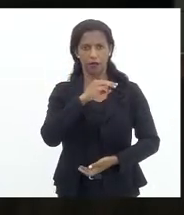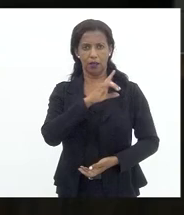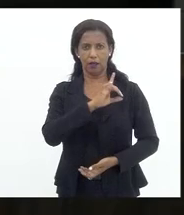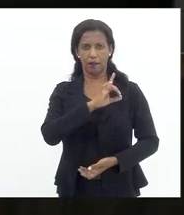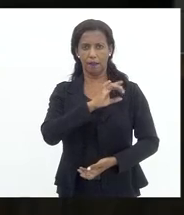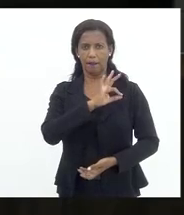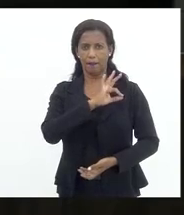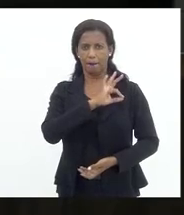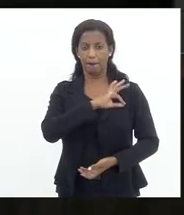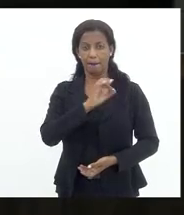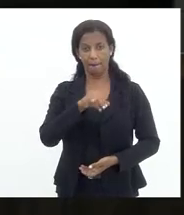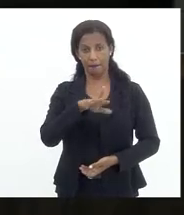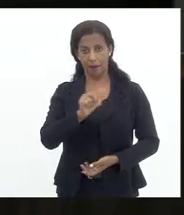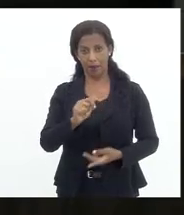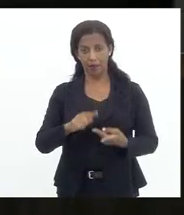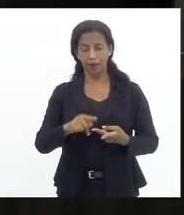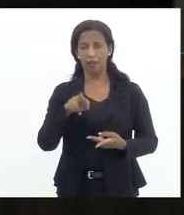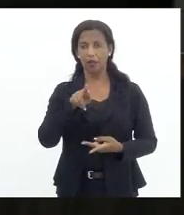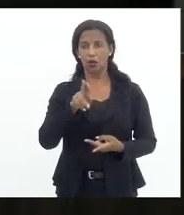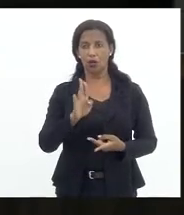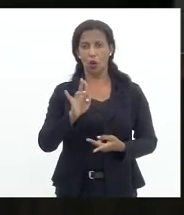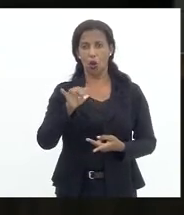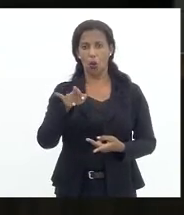e Valdec.